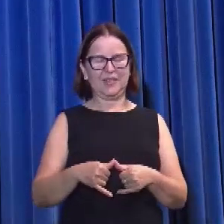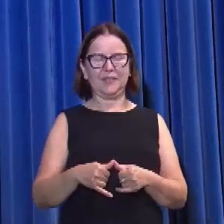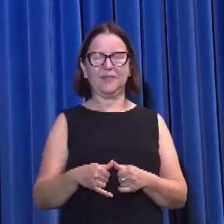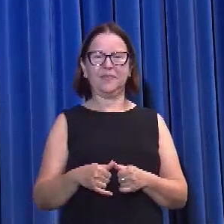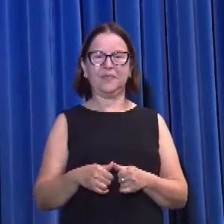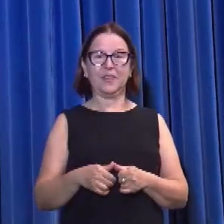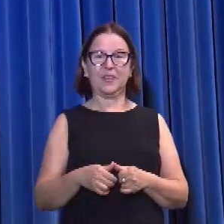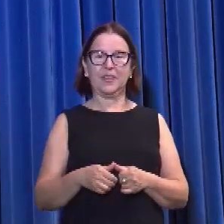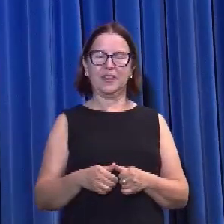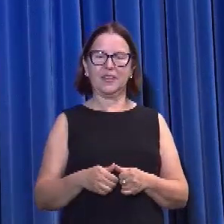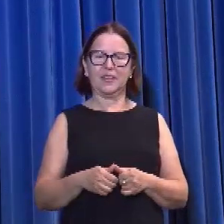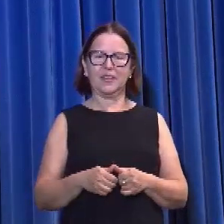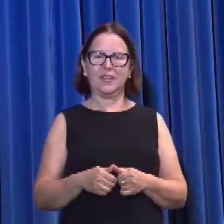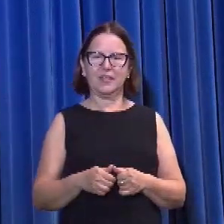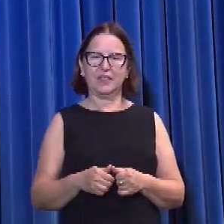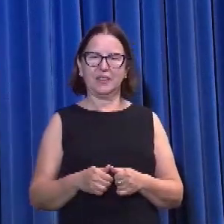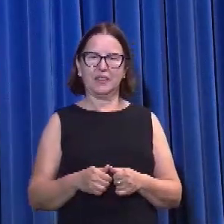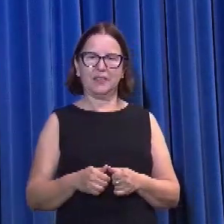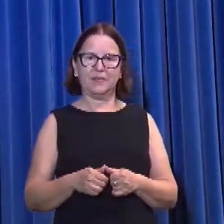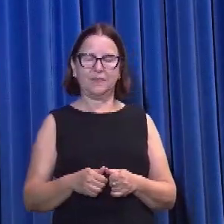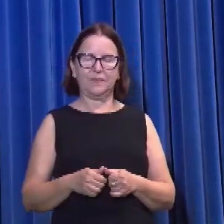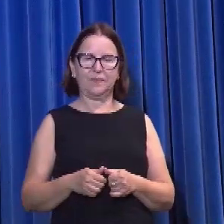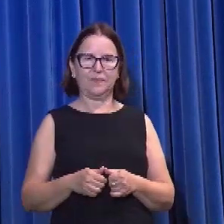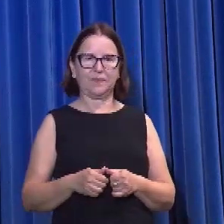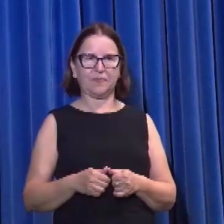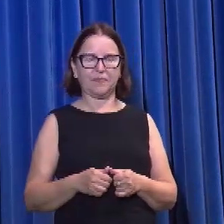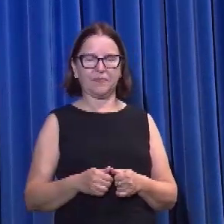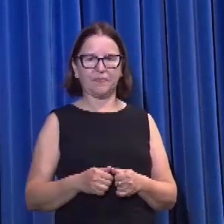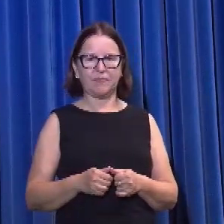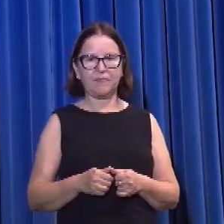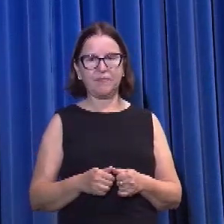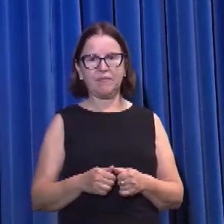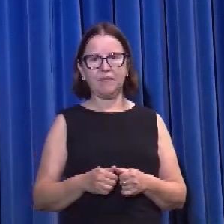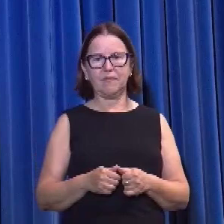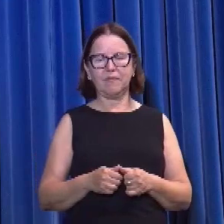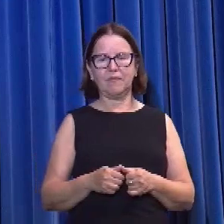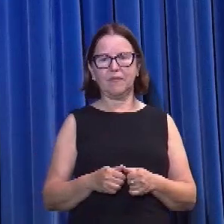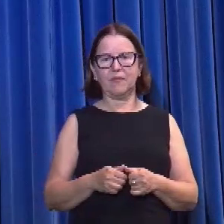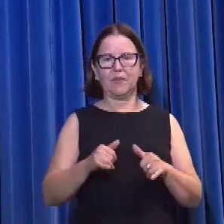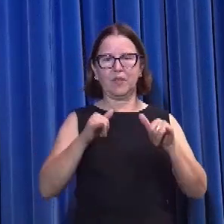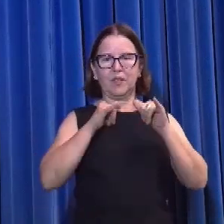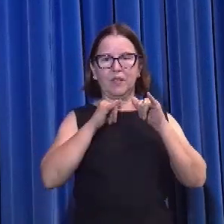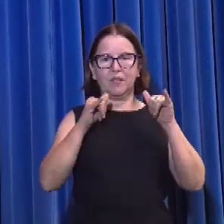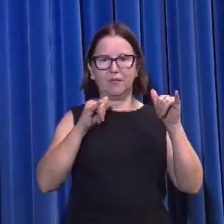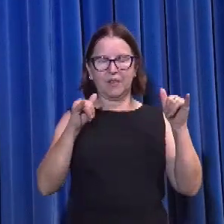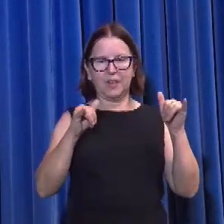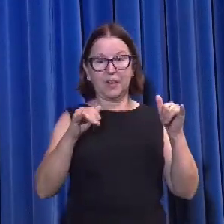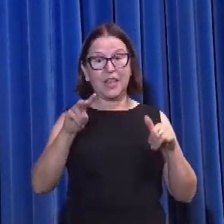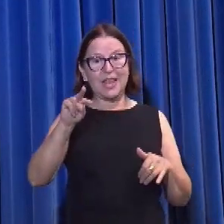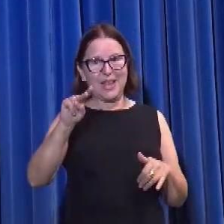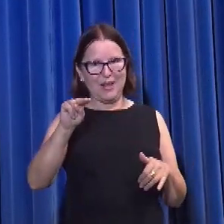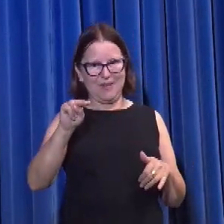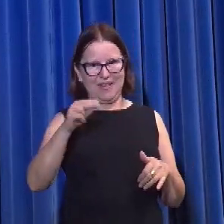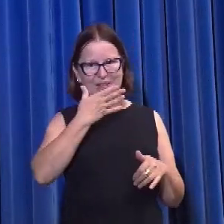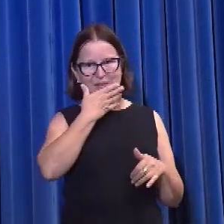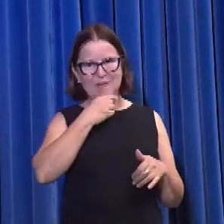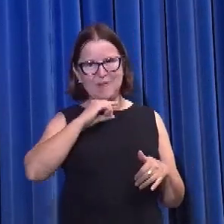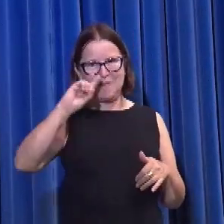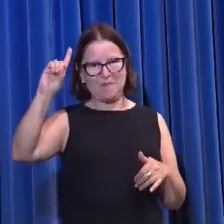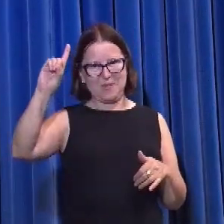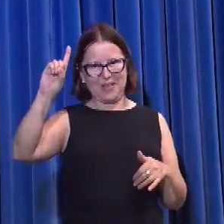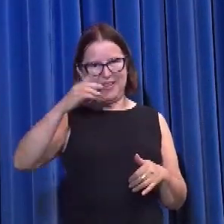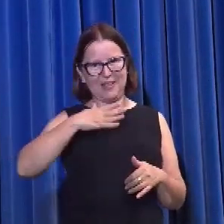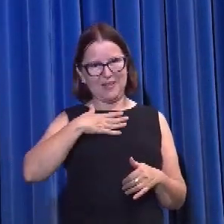é ficar, é estar. Ele diz: como o Pai me